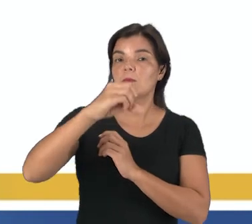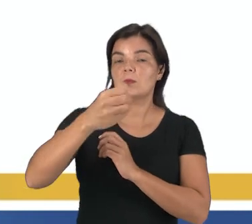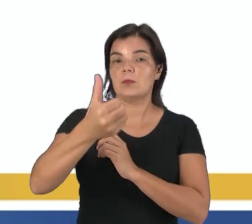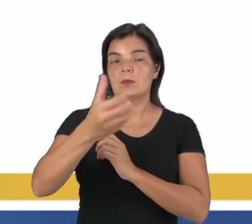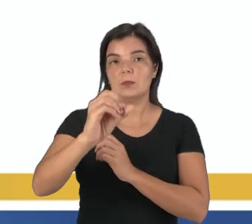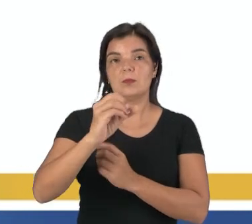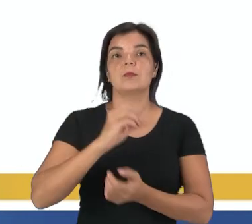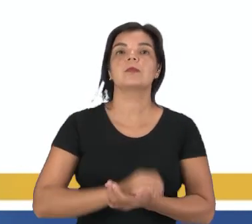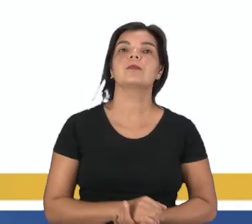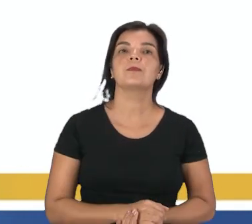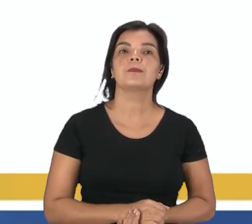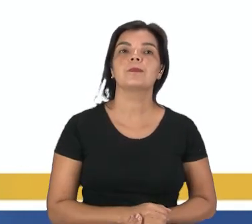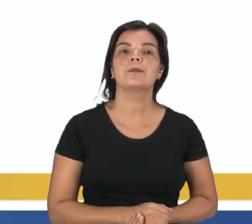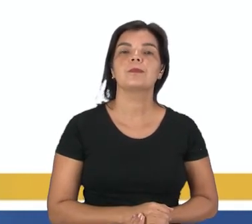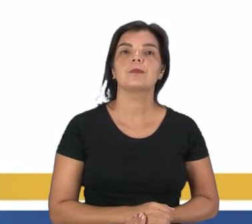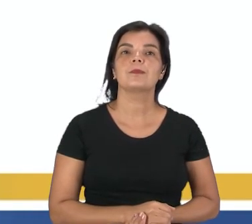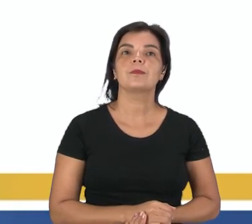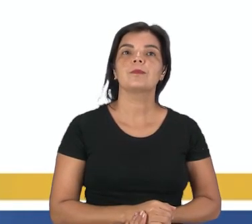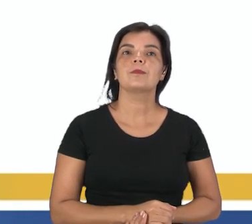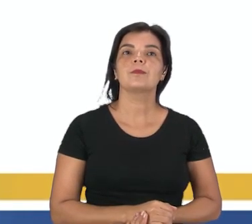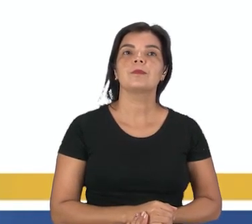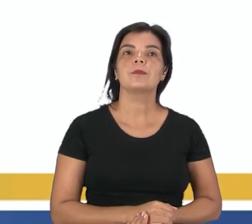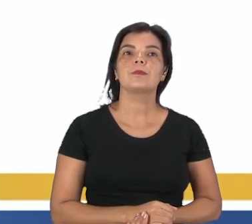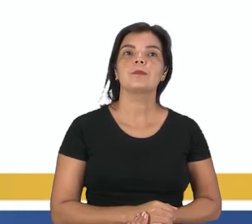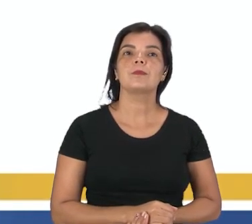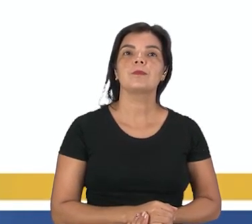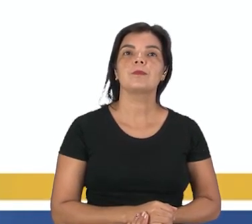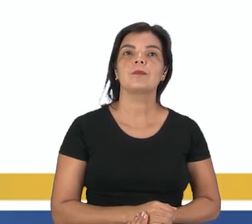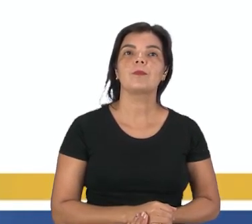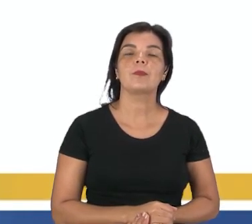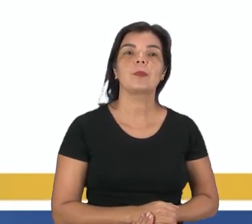igual a 960.